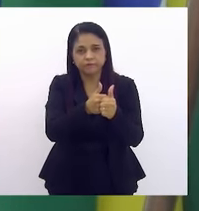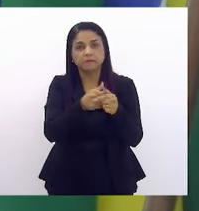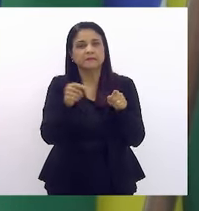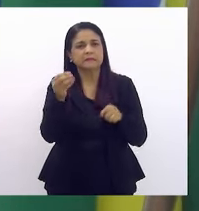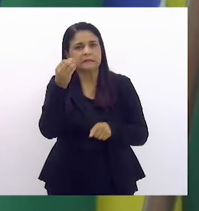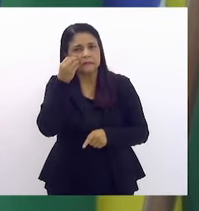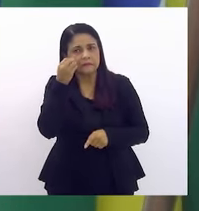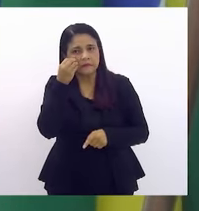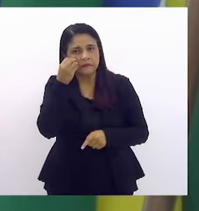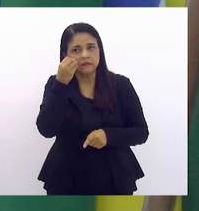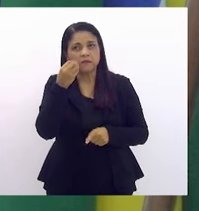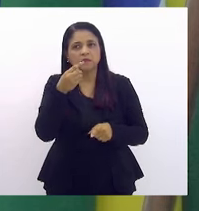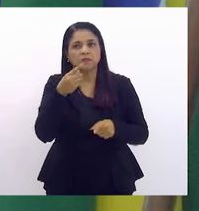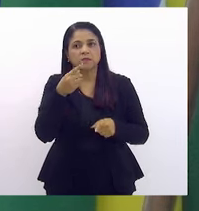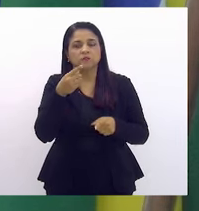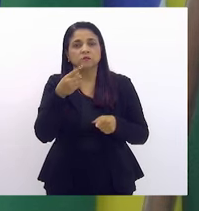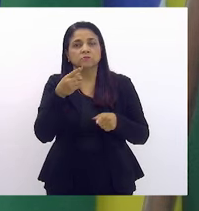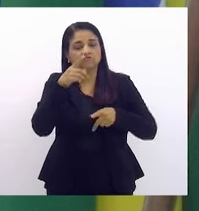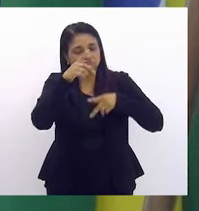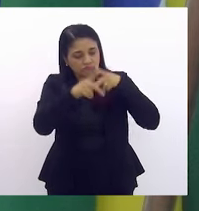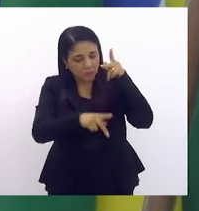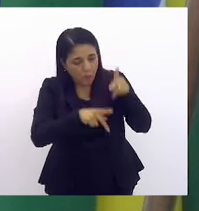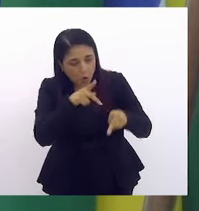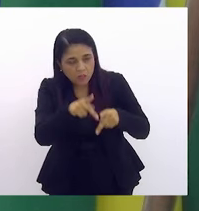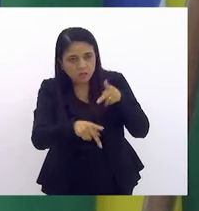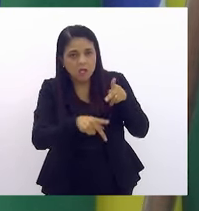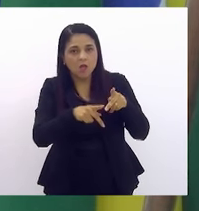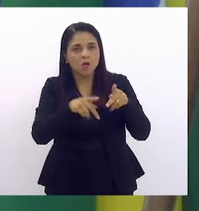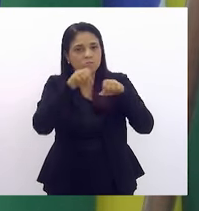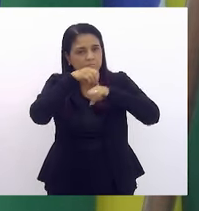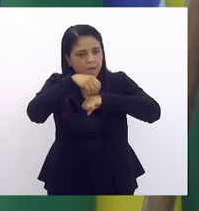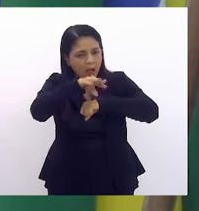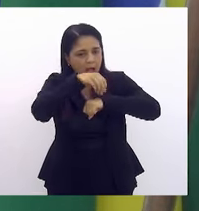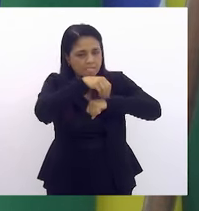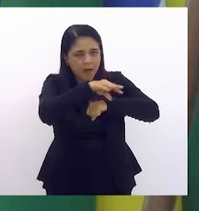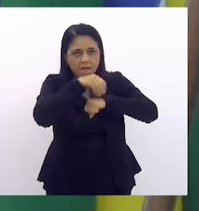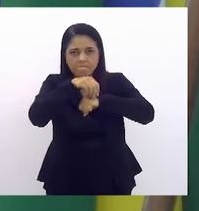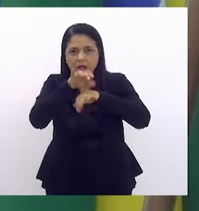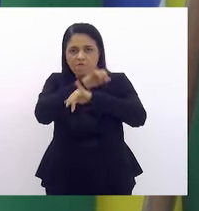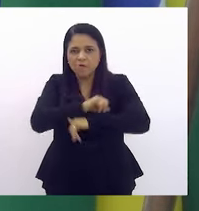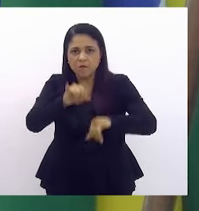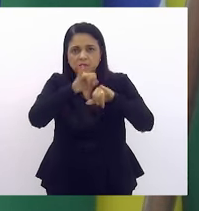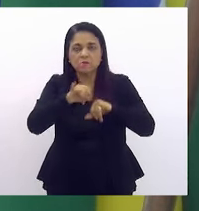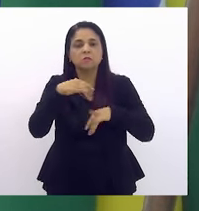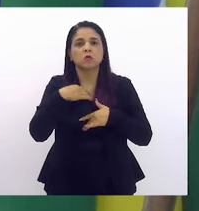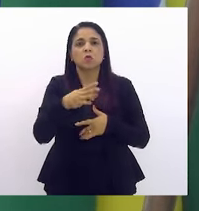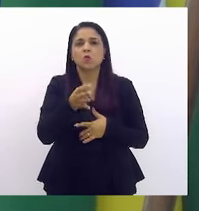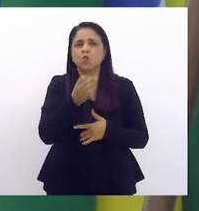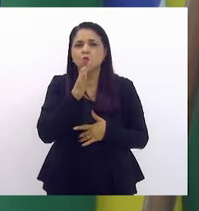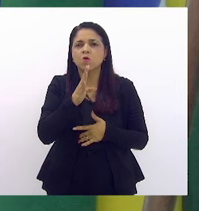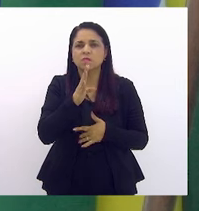colocar que a população conheça as questões de Maricá.